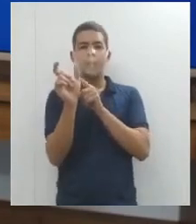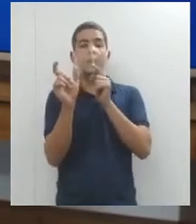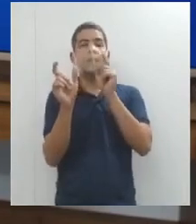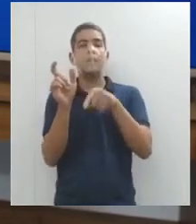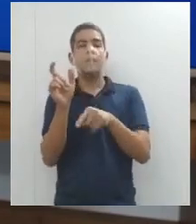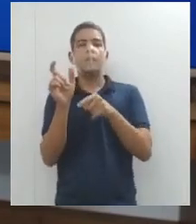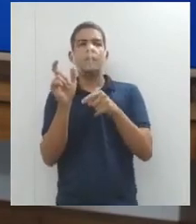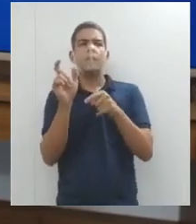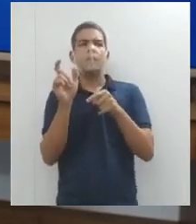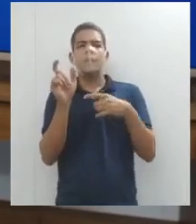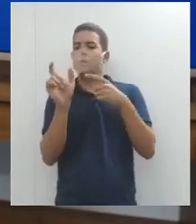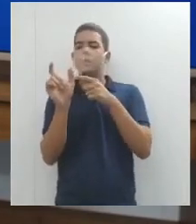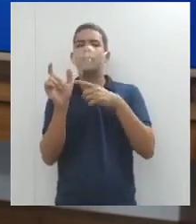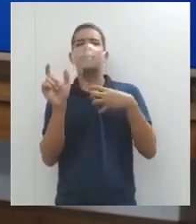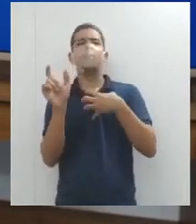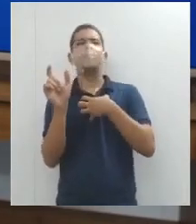o sentido